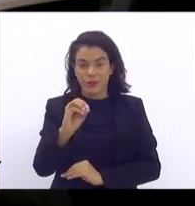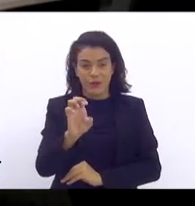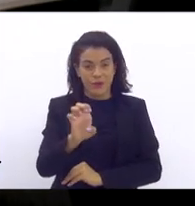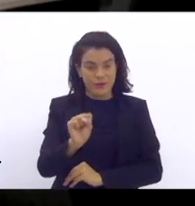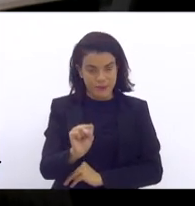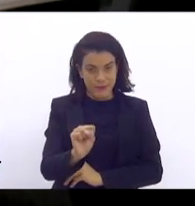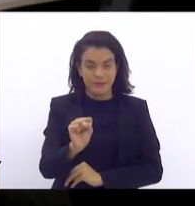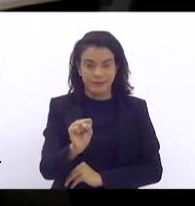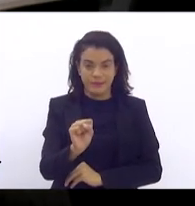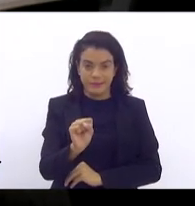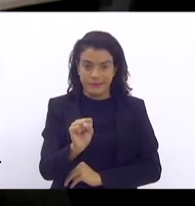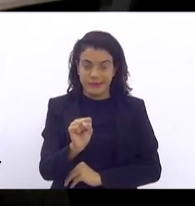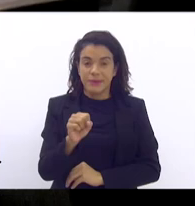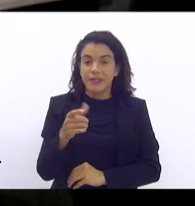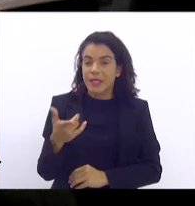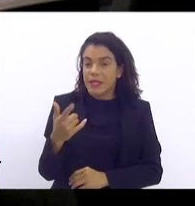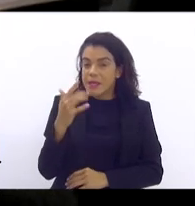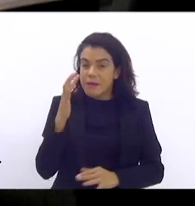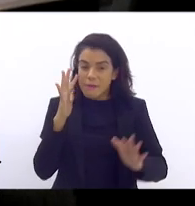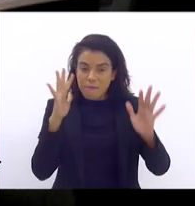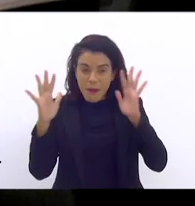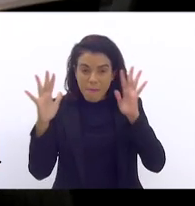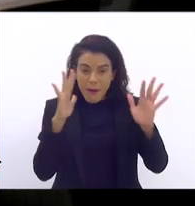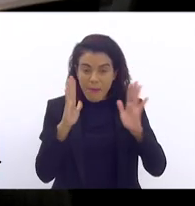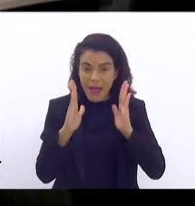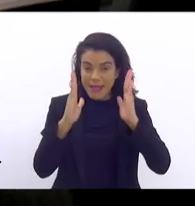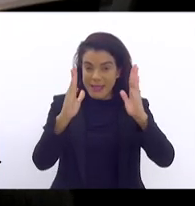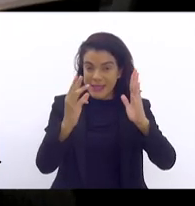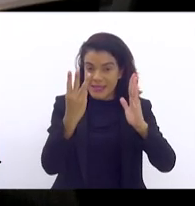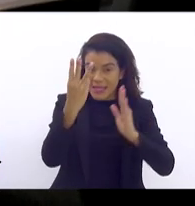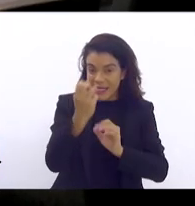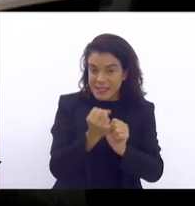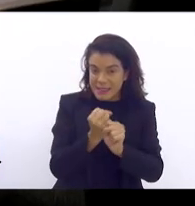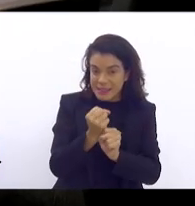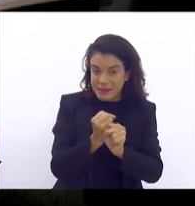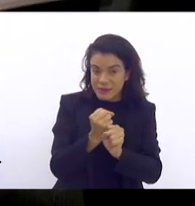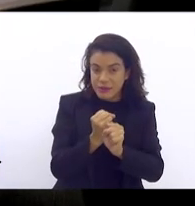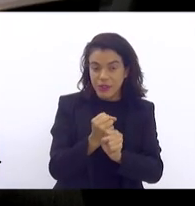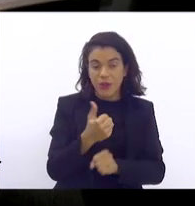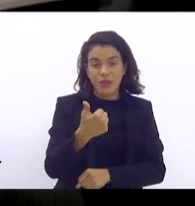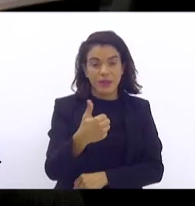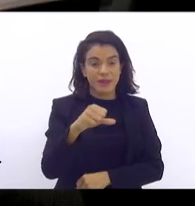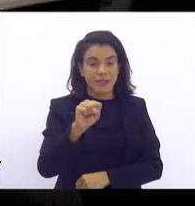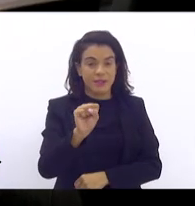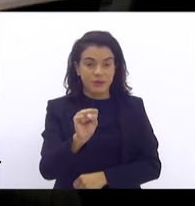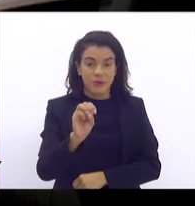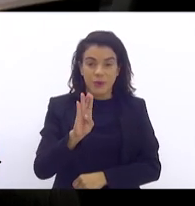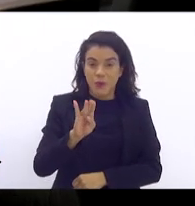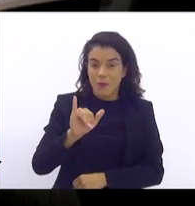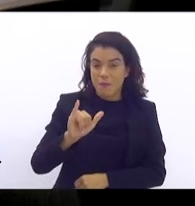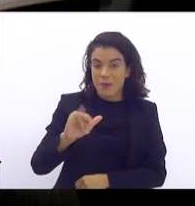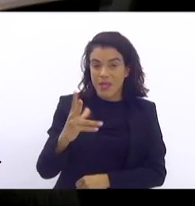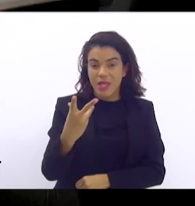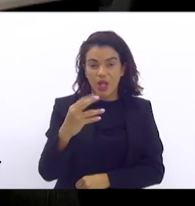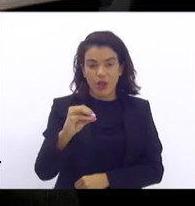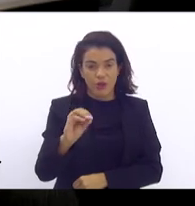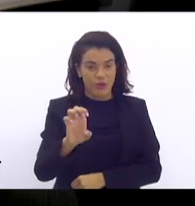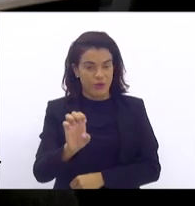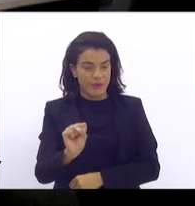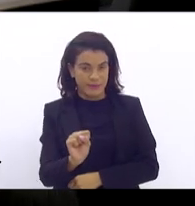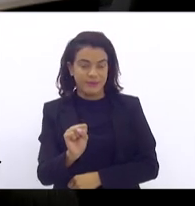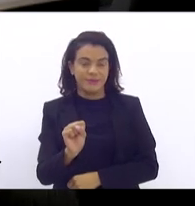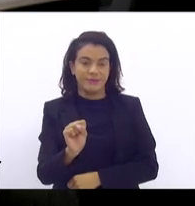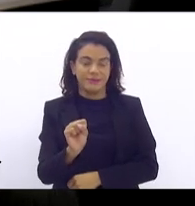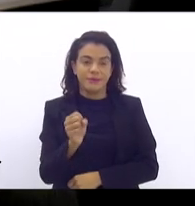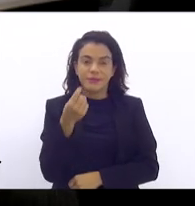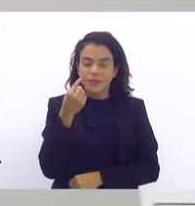e no horizonte de três anos são 18 B então é infelizmente é aquela imagem